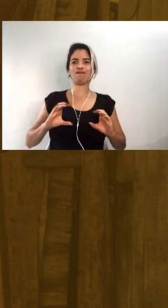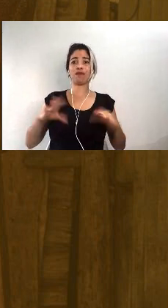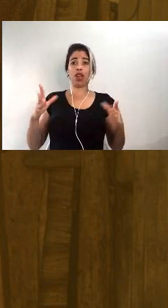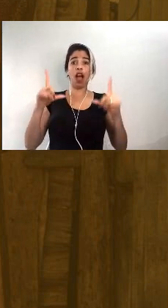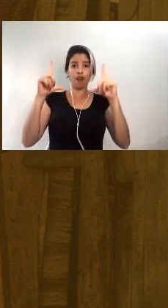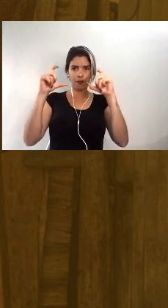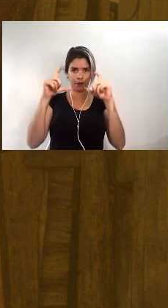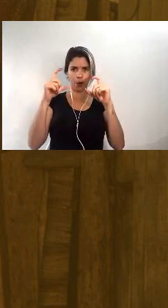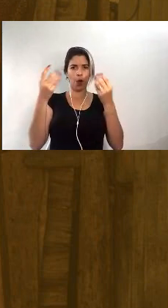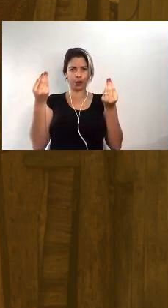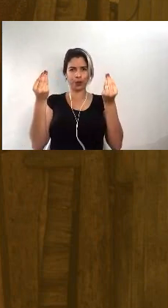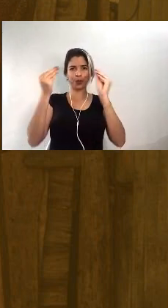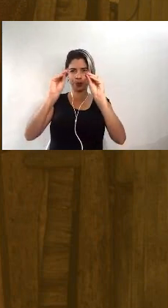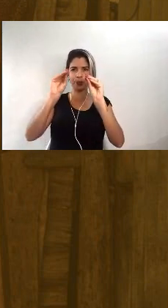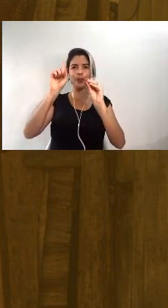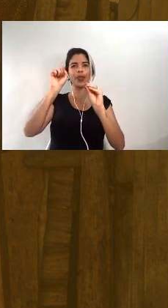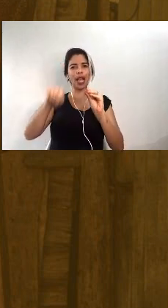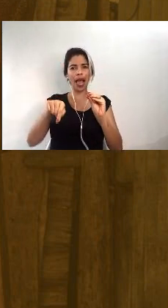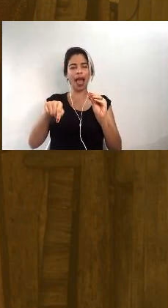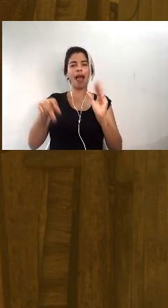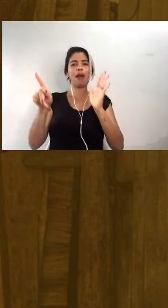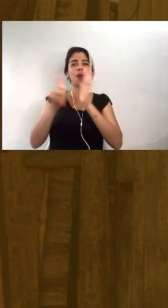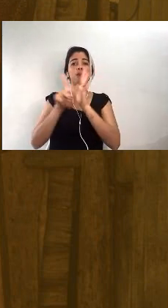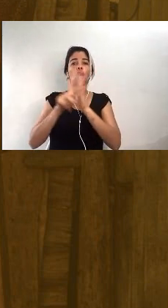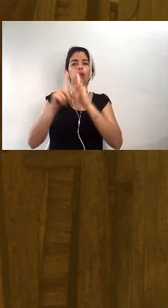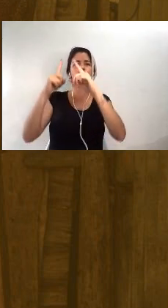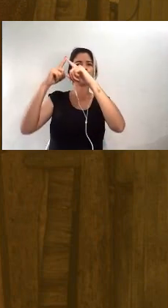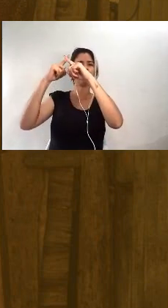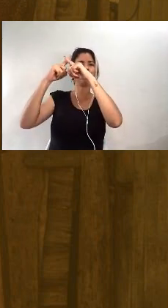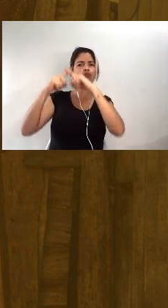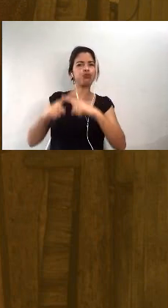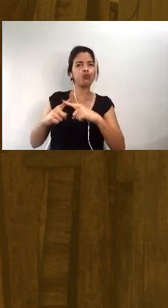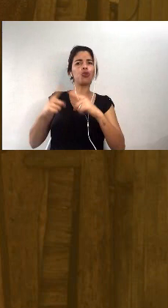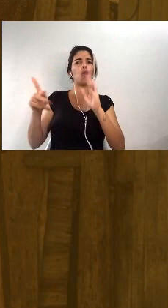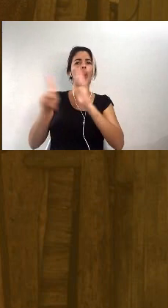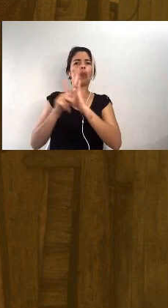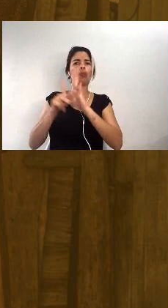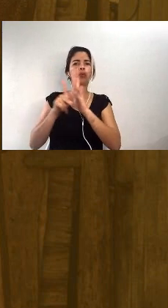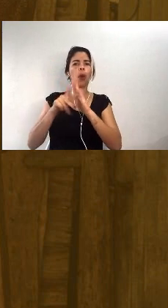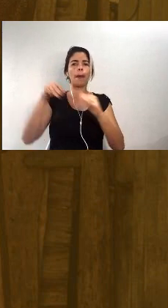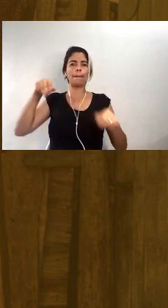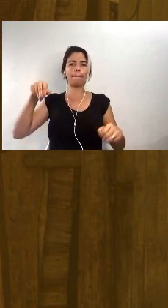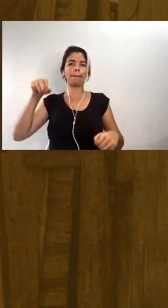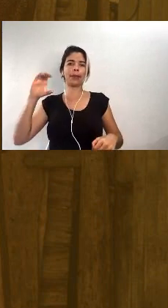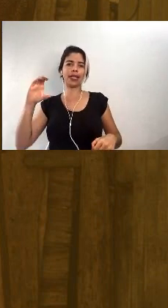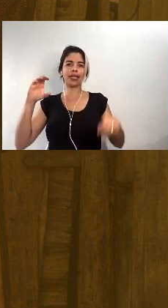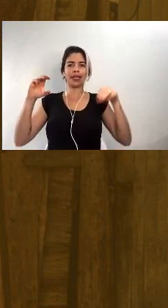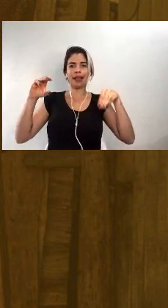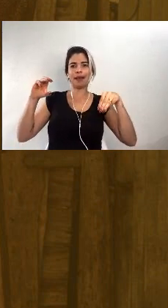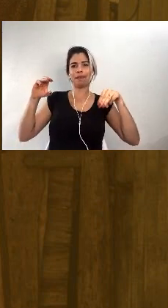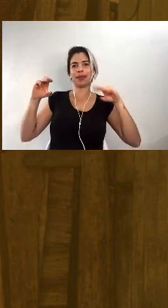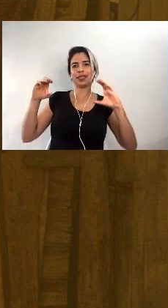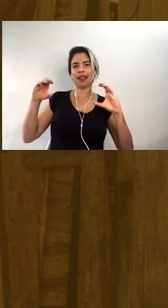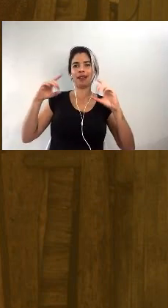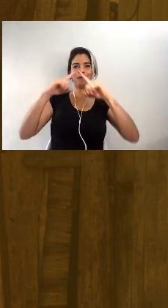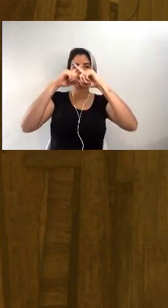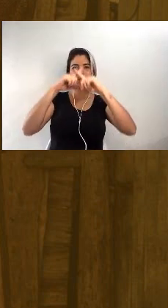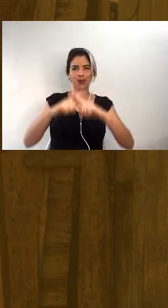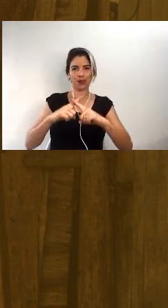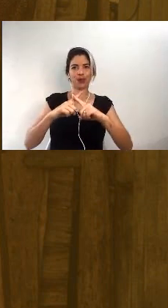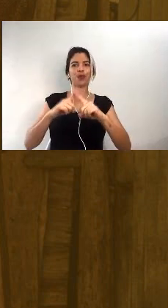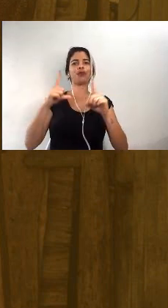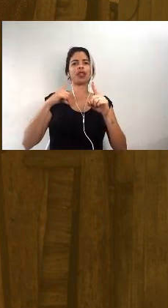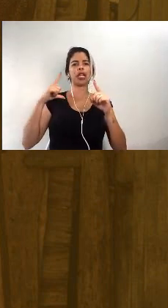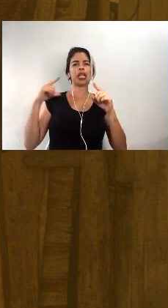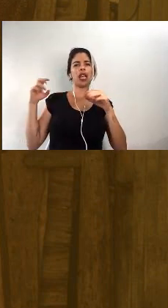está aí colocada é uma foto do duelo de MCs, que acontece embaixo do viaduto Santa Teresa,